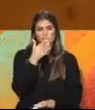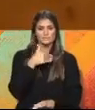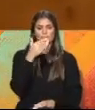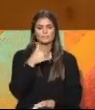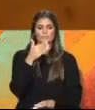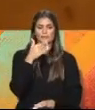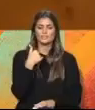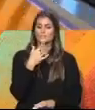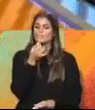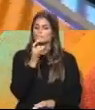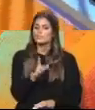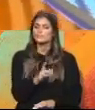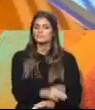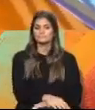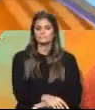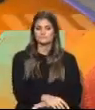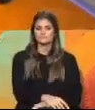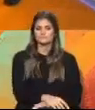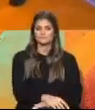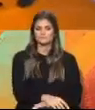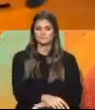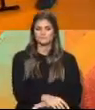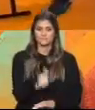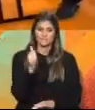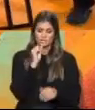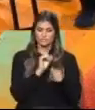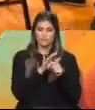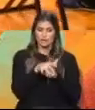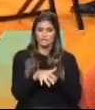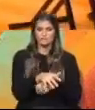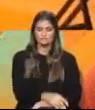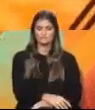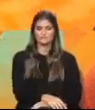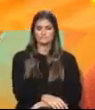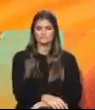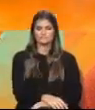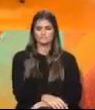que deixei atrás do mar.